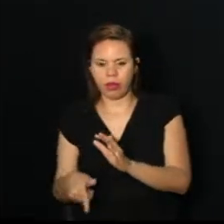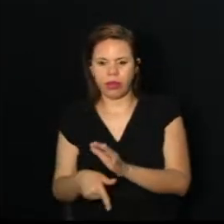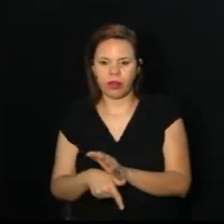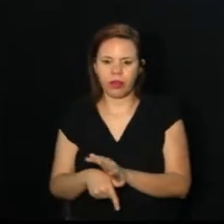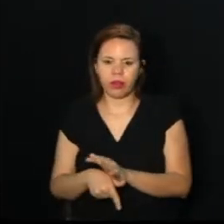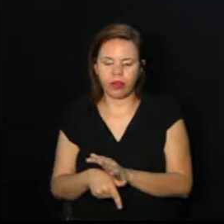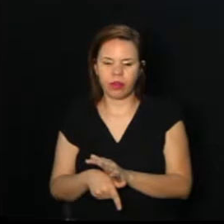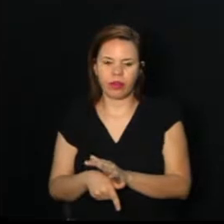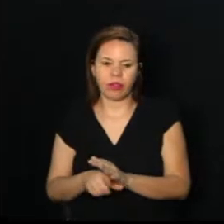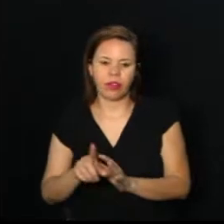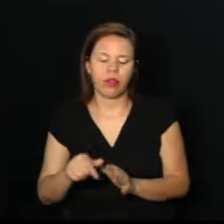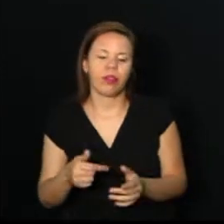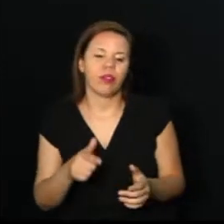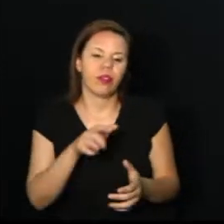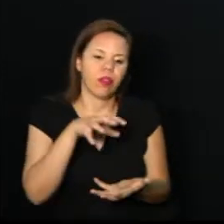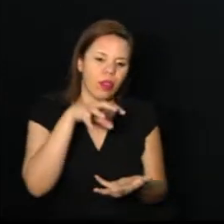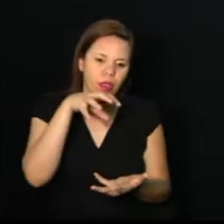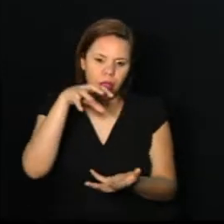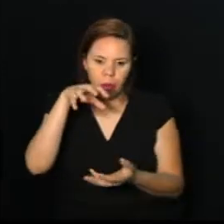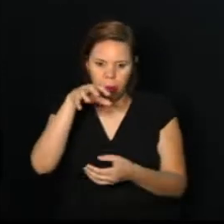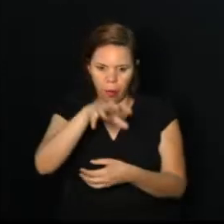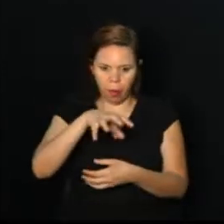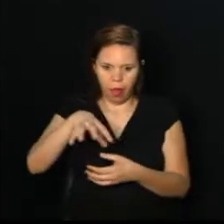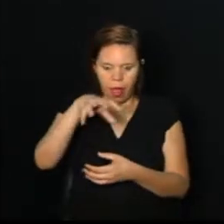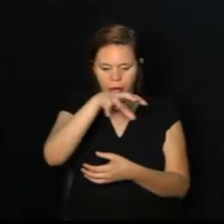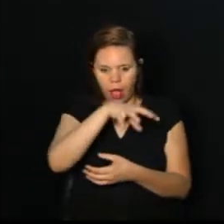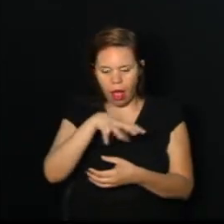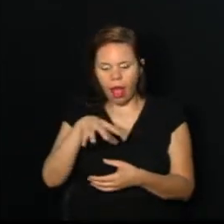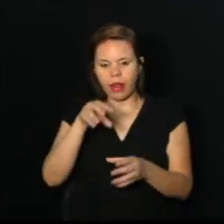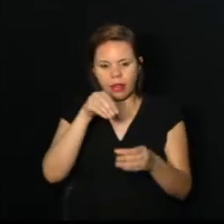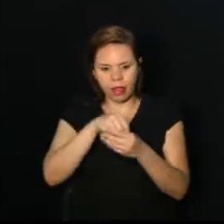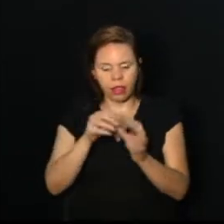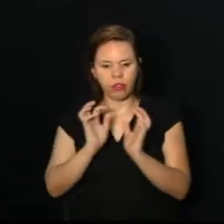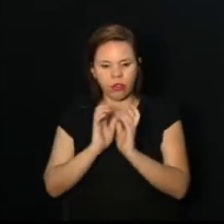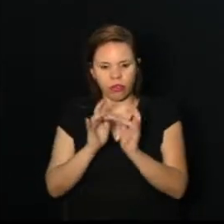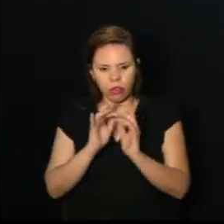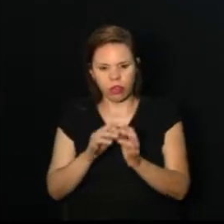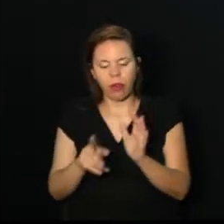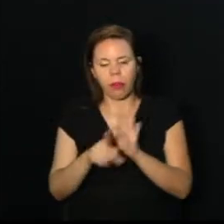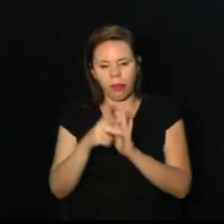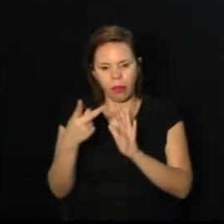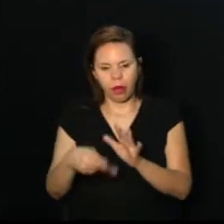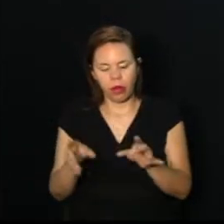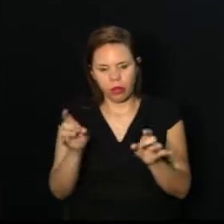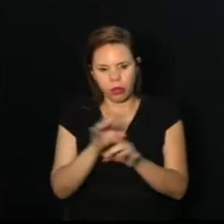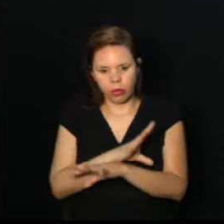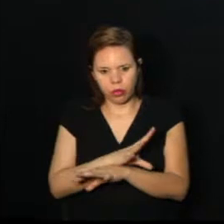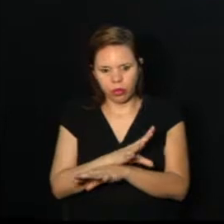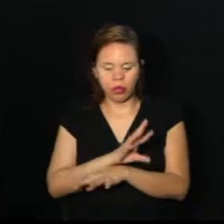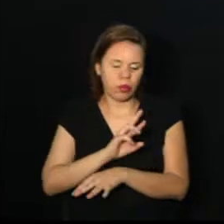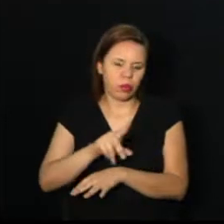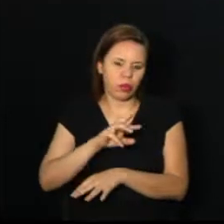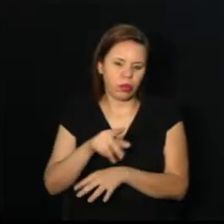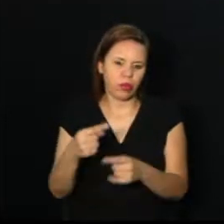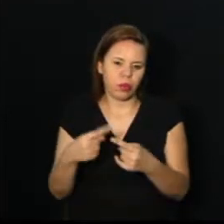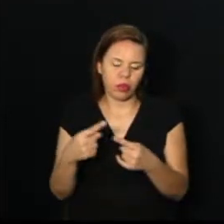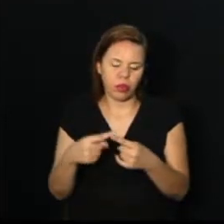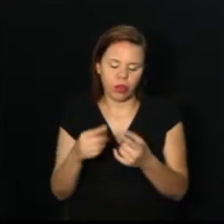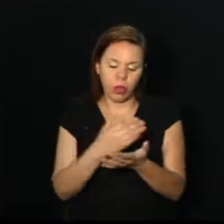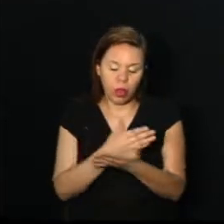área frontal é uma área de processamento puro, já pronto. Ela não é uma área de início